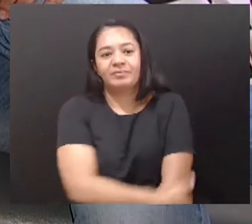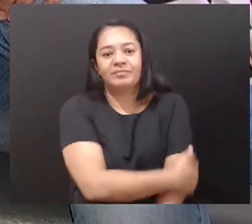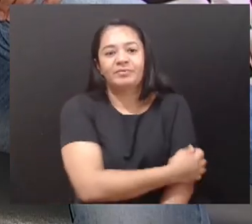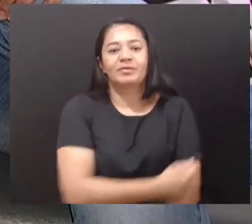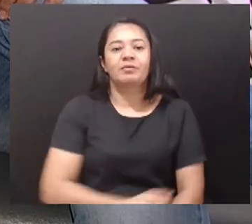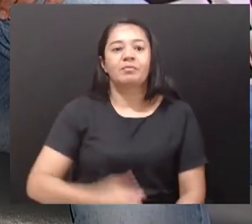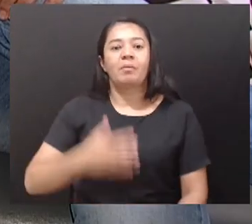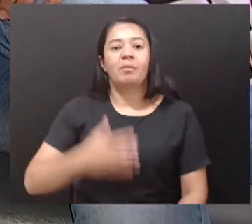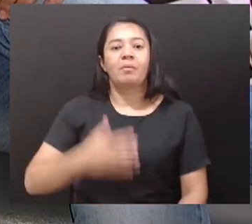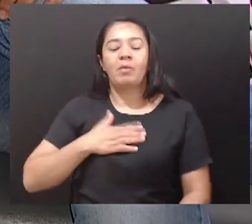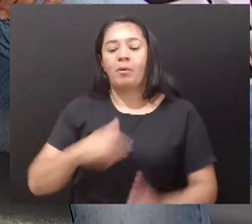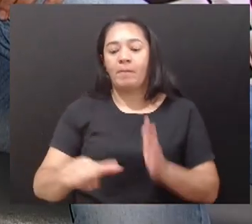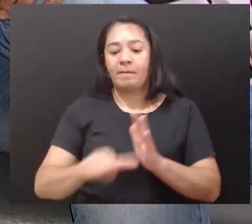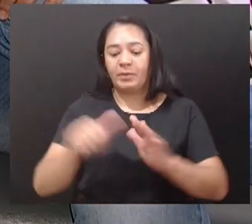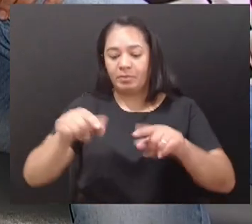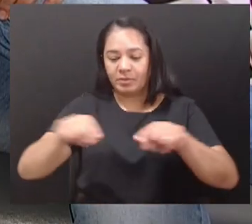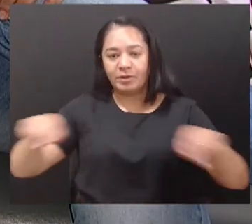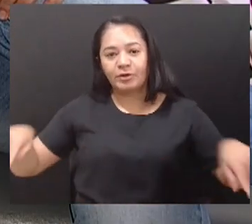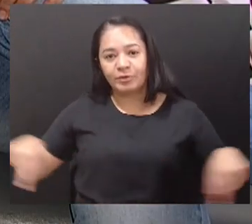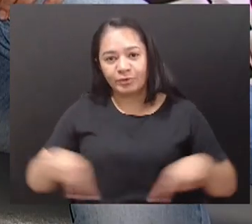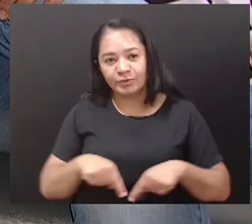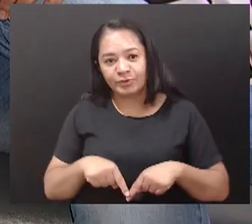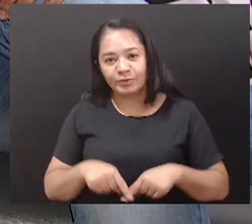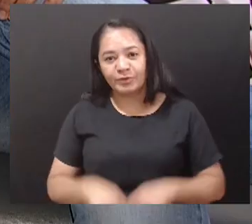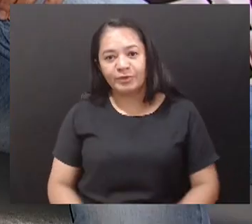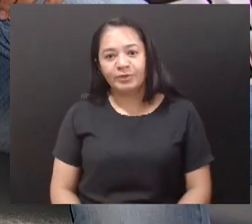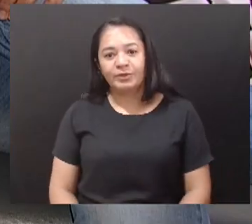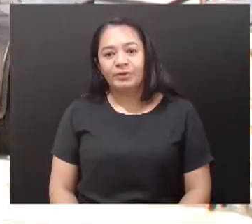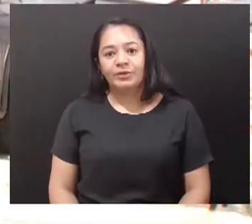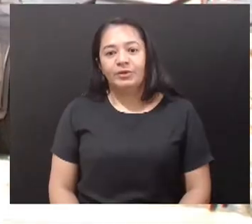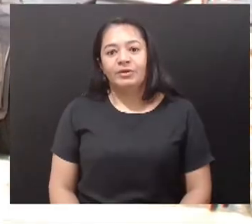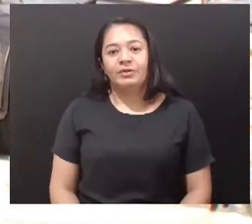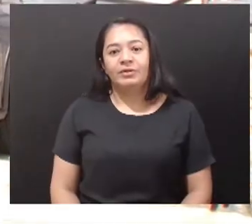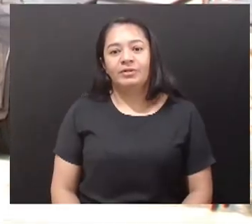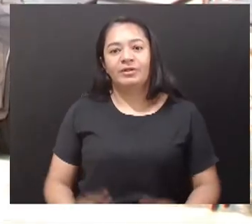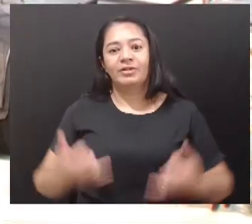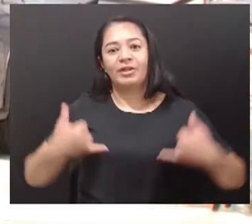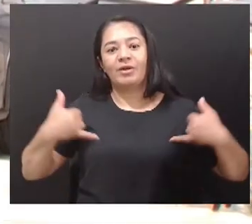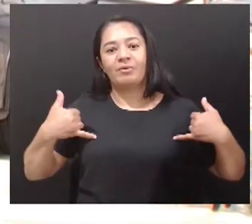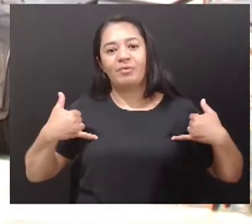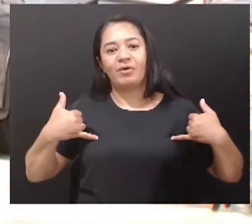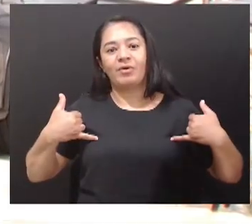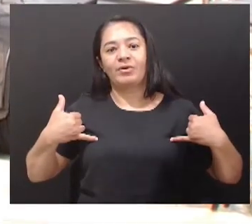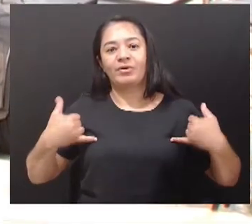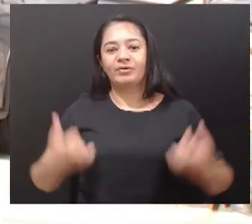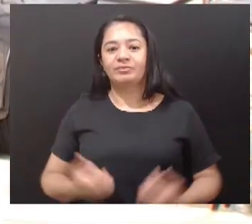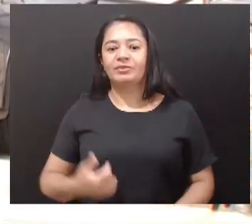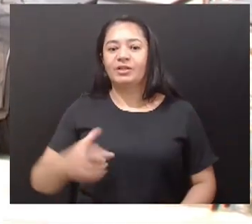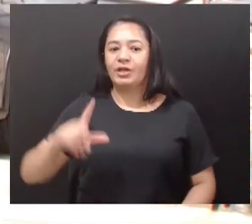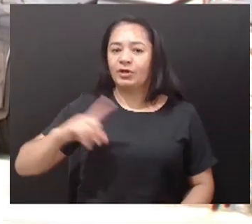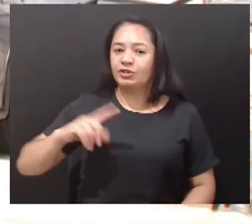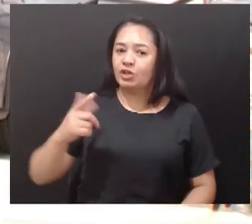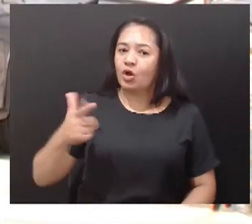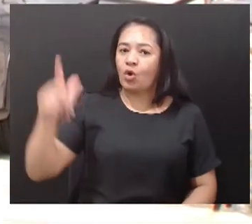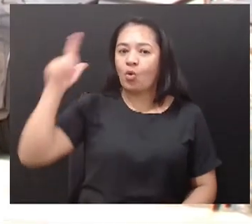salão. E assim, eu tenho um orgulho, uma honra. E eu tinha um outro sonho, que o sonho era o quê?